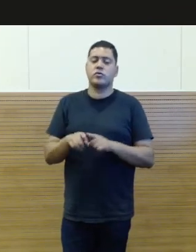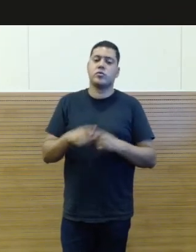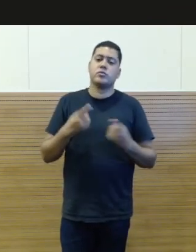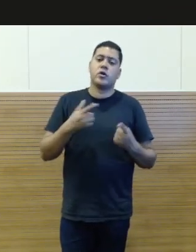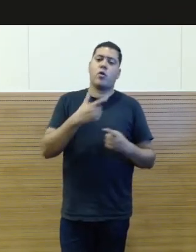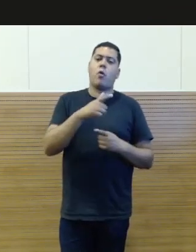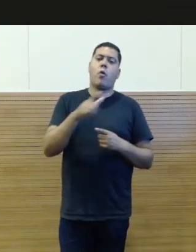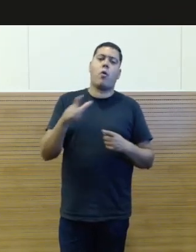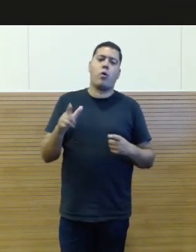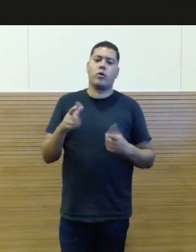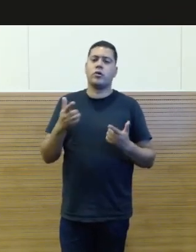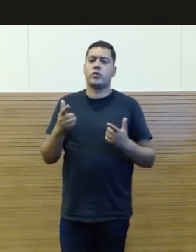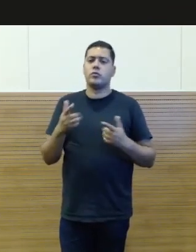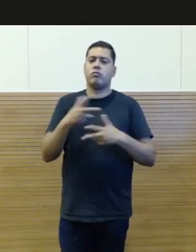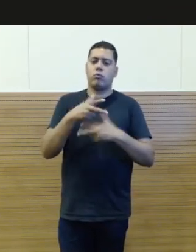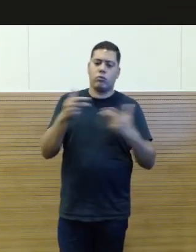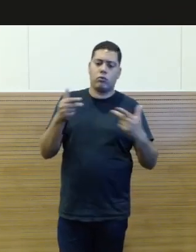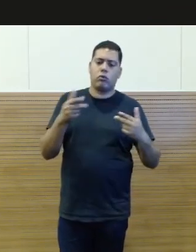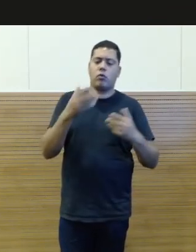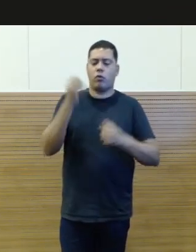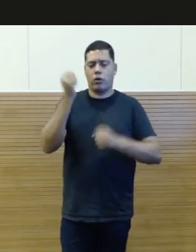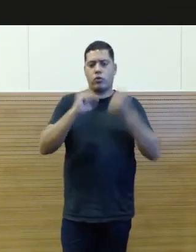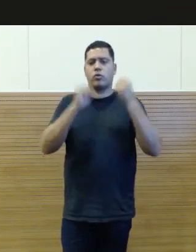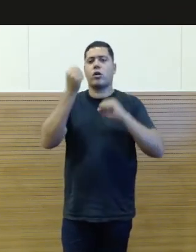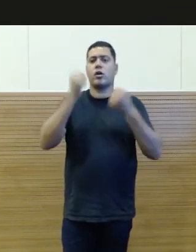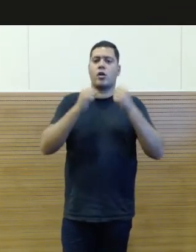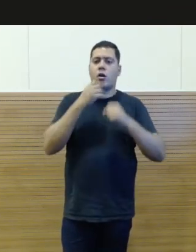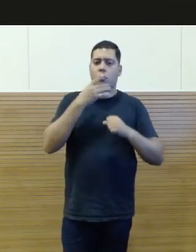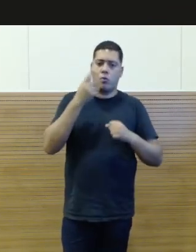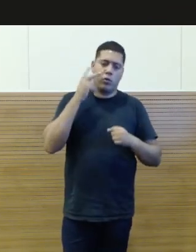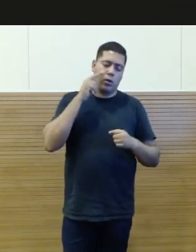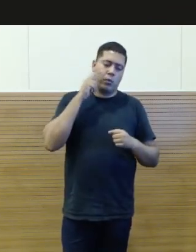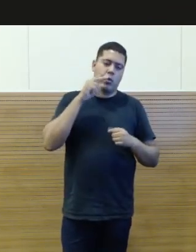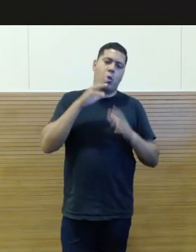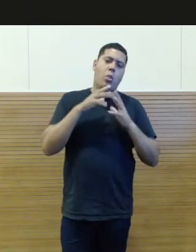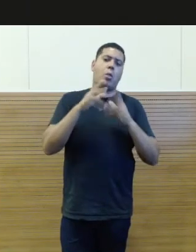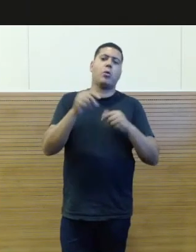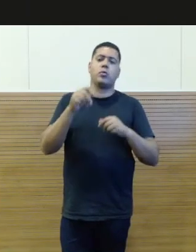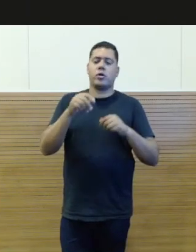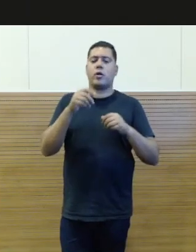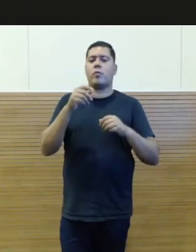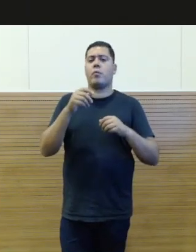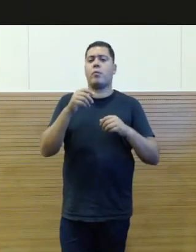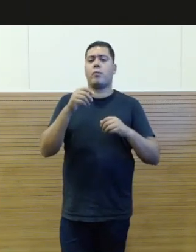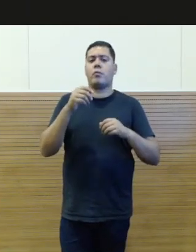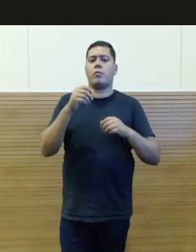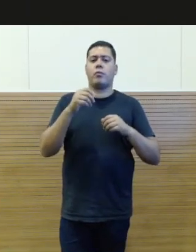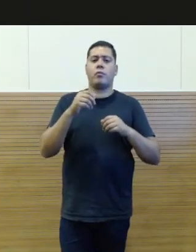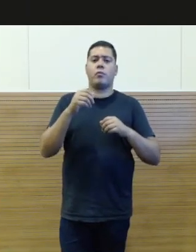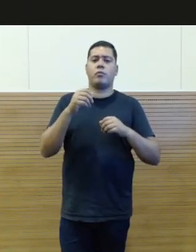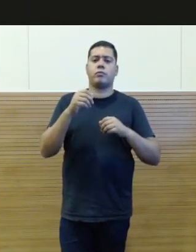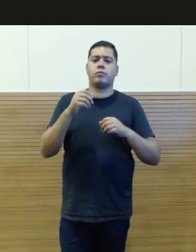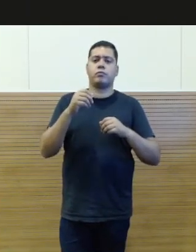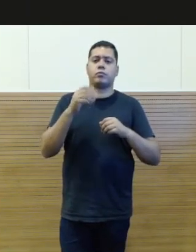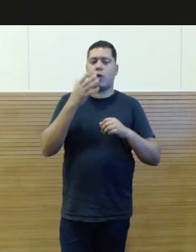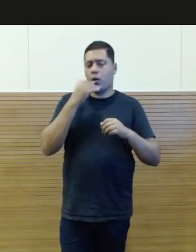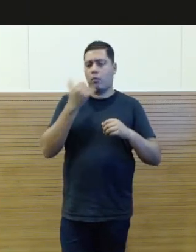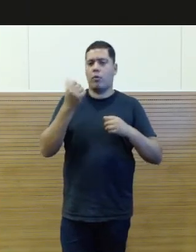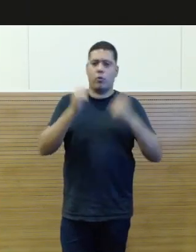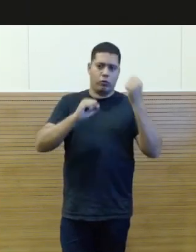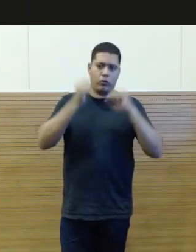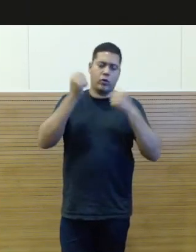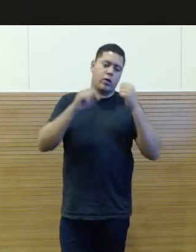fórmulas e produtos ultraprocessados. É bom a gente lembrar que todos são produtos ultraprocessados, que vão confundir a decisão